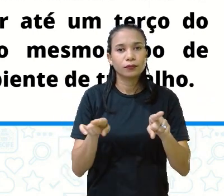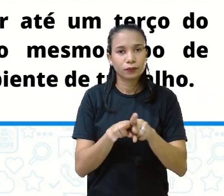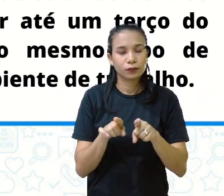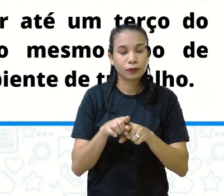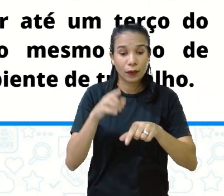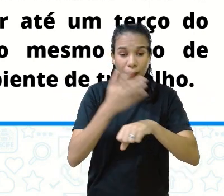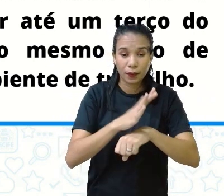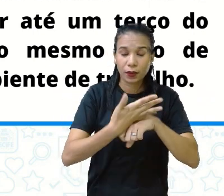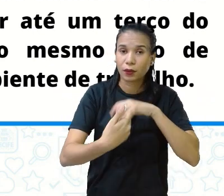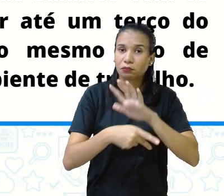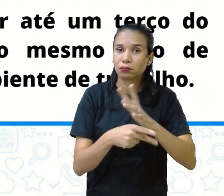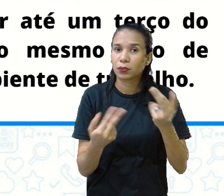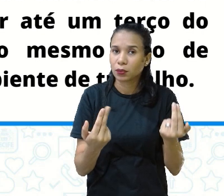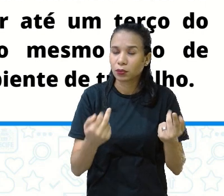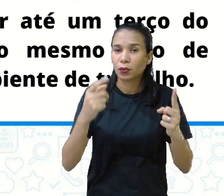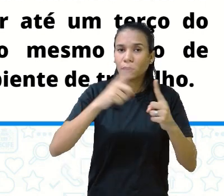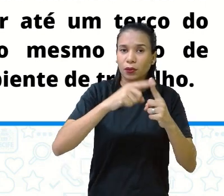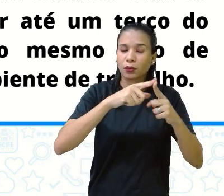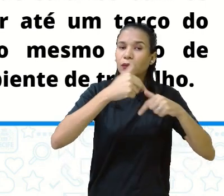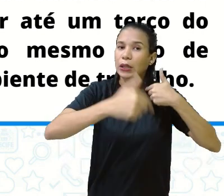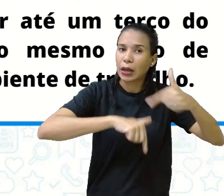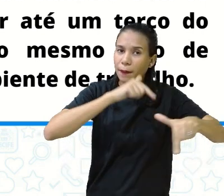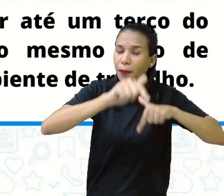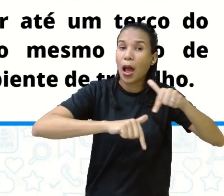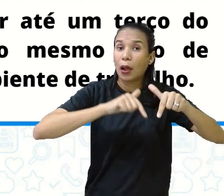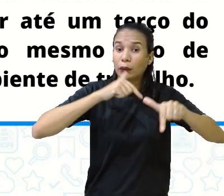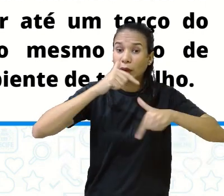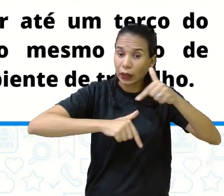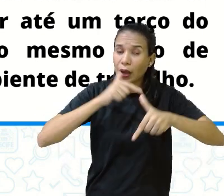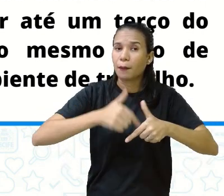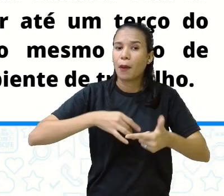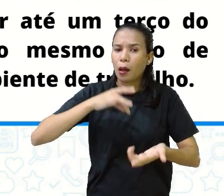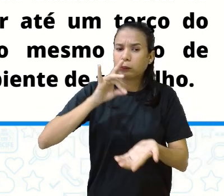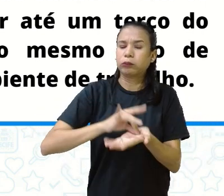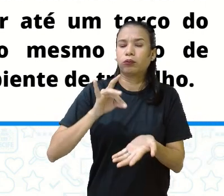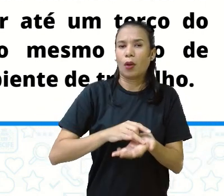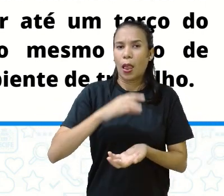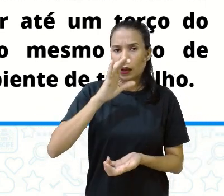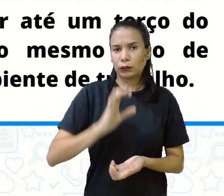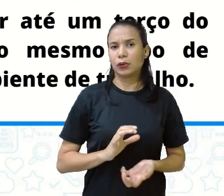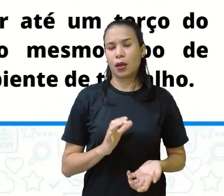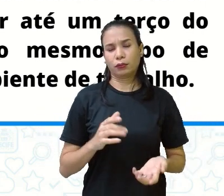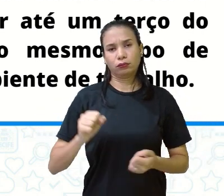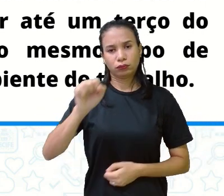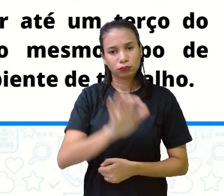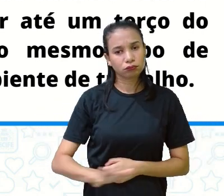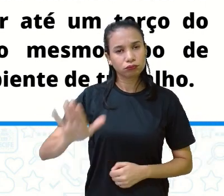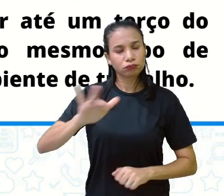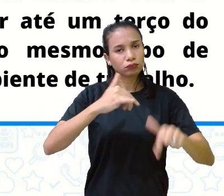Para executar o mesmo tipo de trabalho e trabalho digno dentro do ambiente de trabalho.